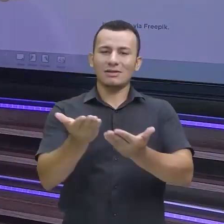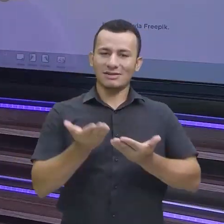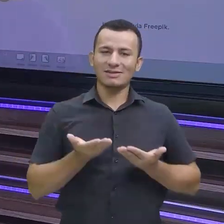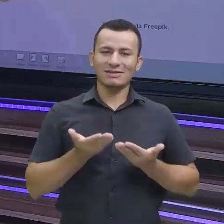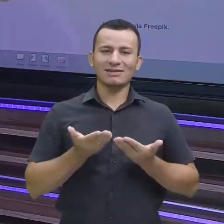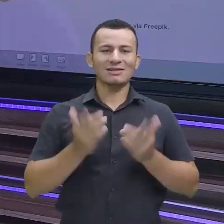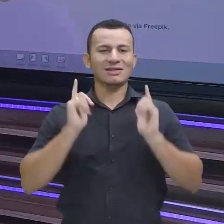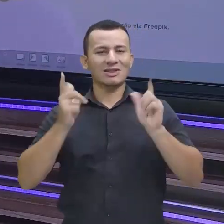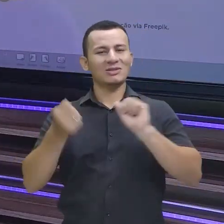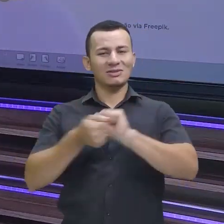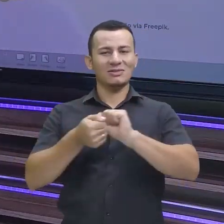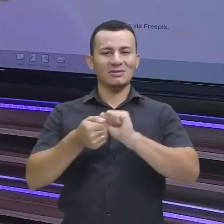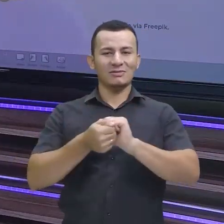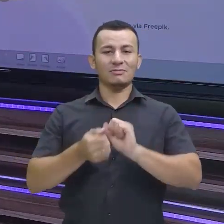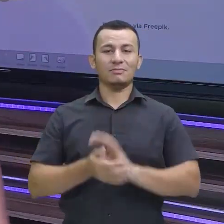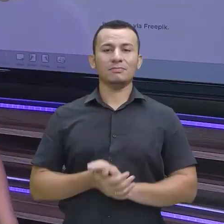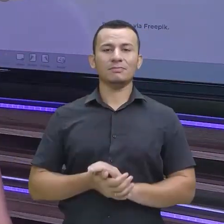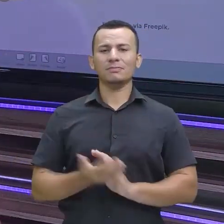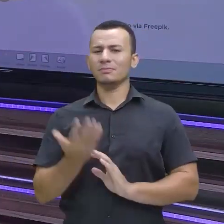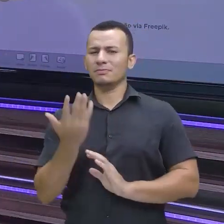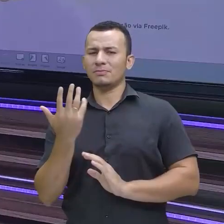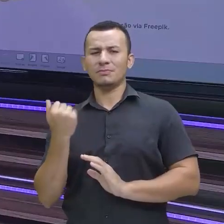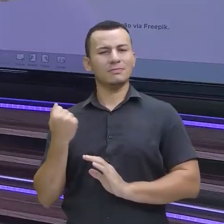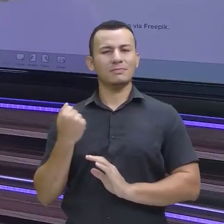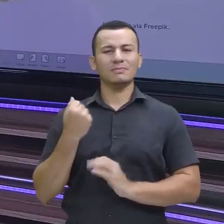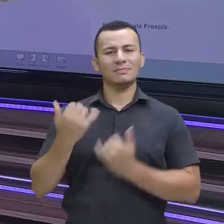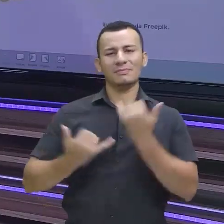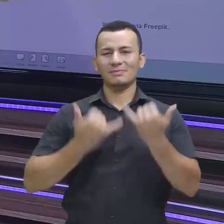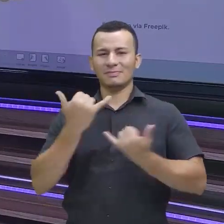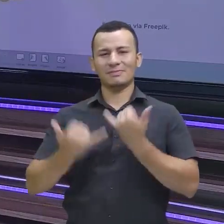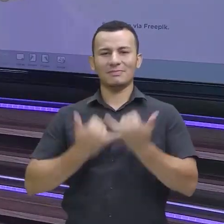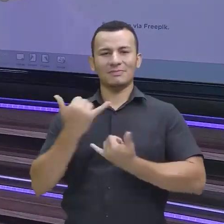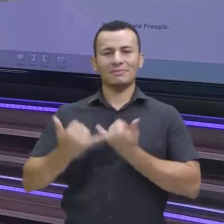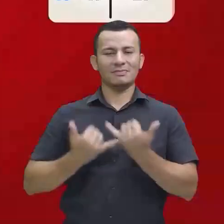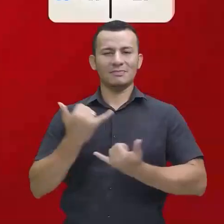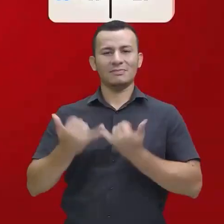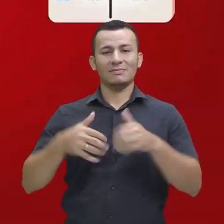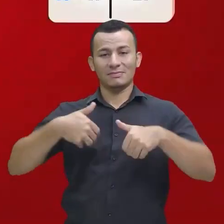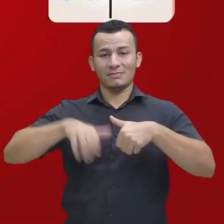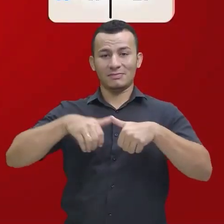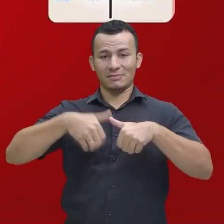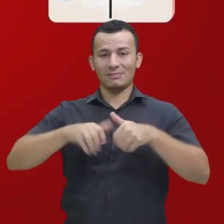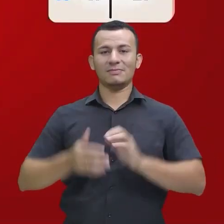para se divertir comigo. Então, vamos lá divertir com o jogo do dominó.